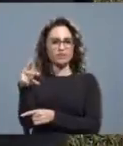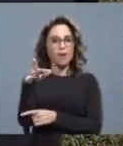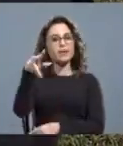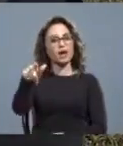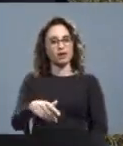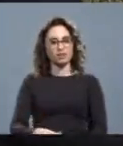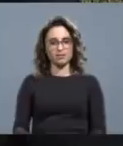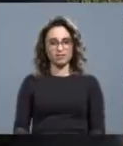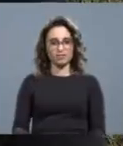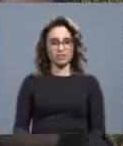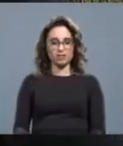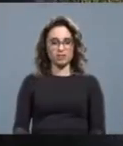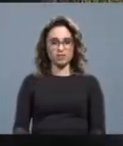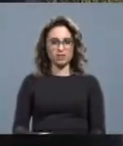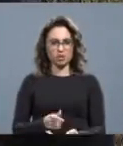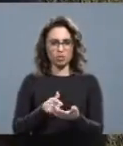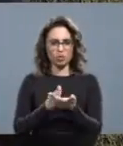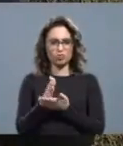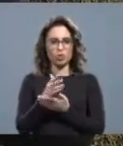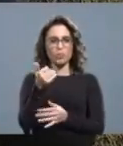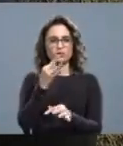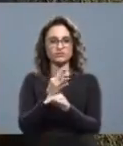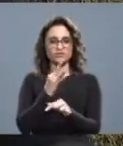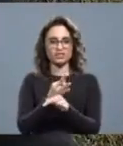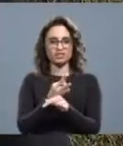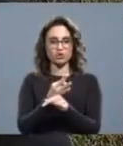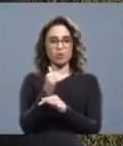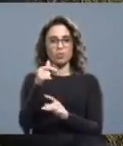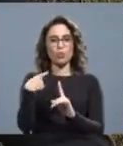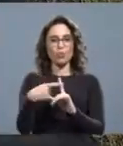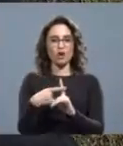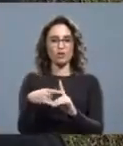amanhã. E assim as tradições continuam. E boas festas. Bom ano novo a todos.